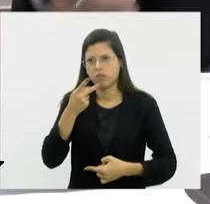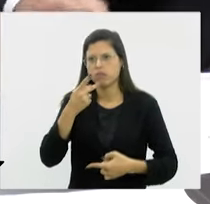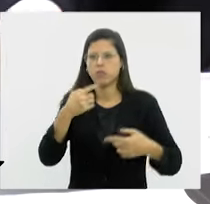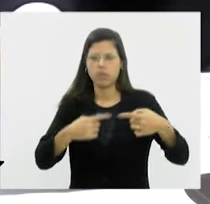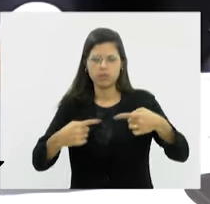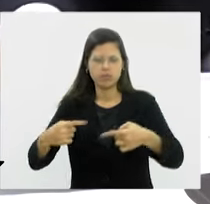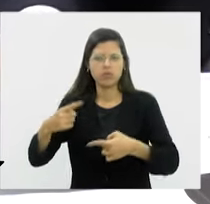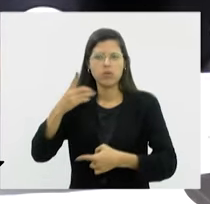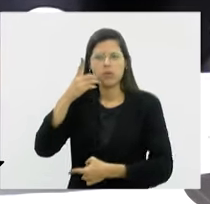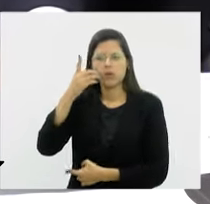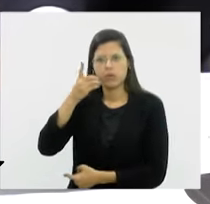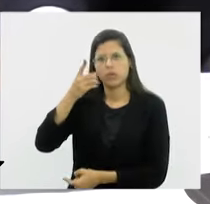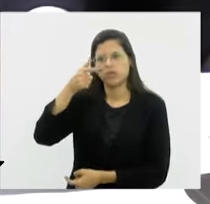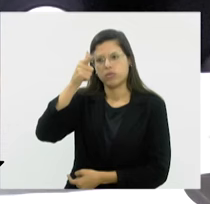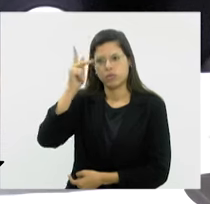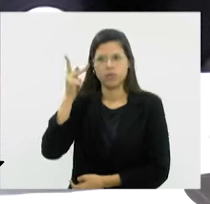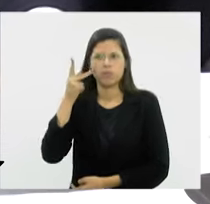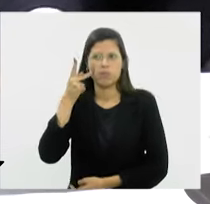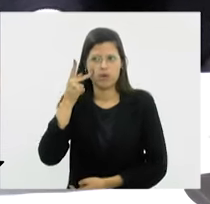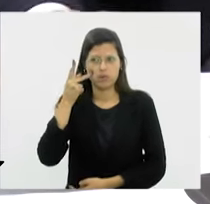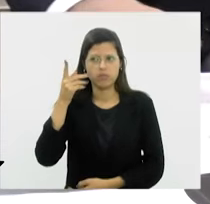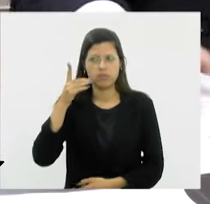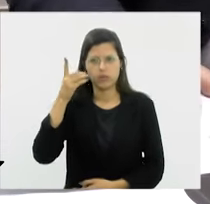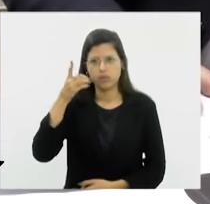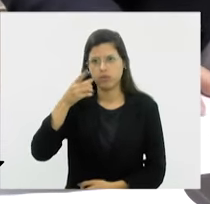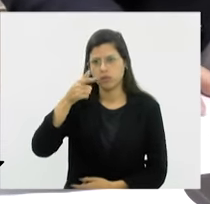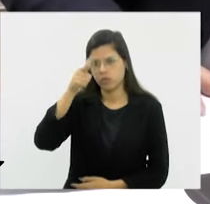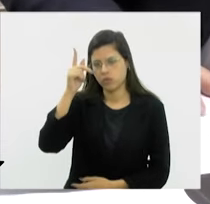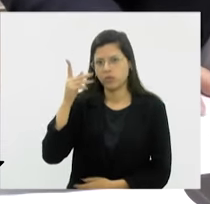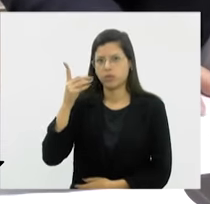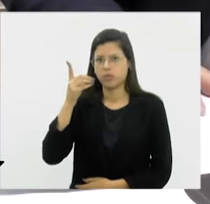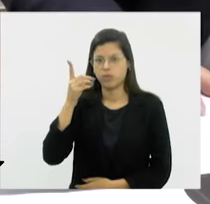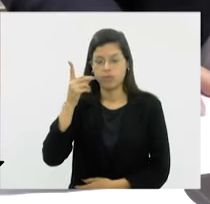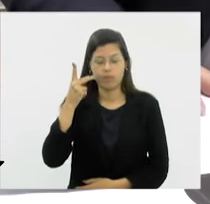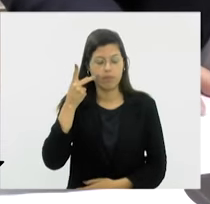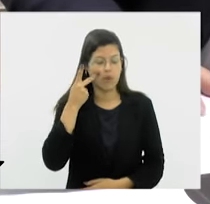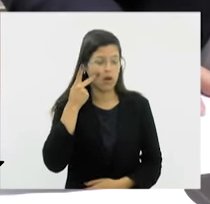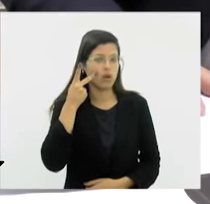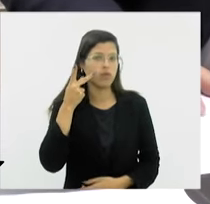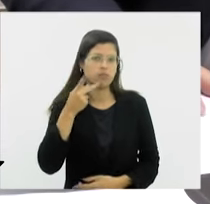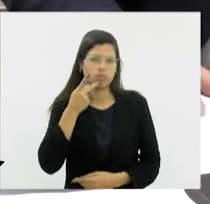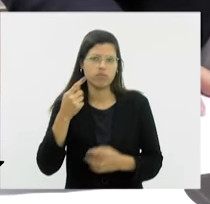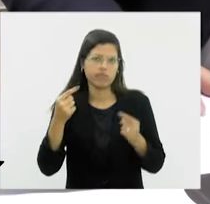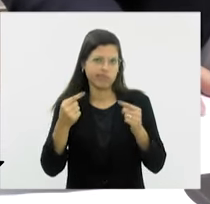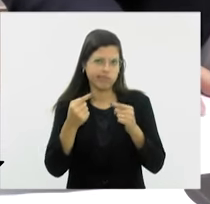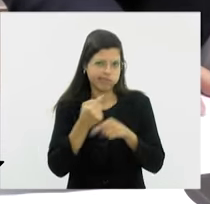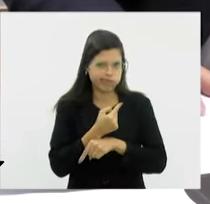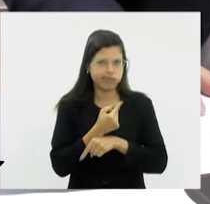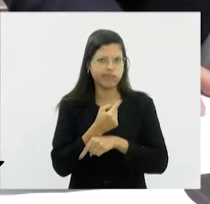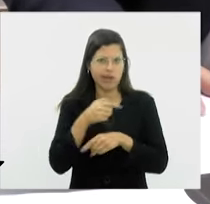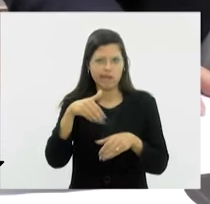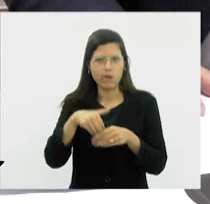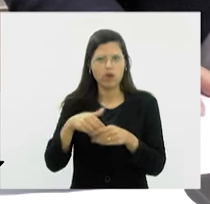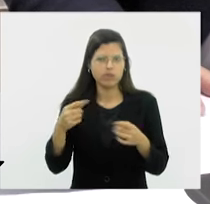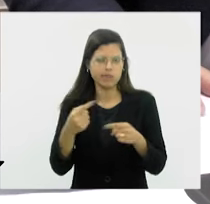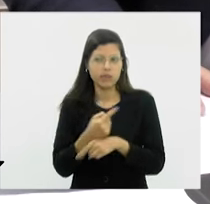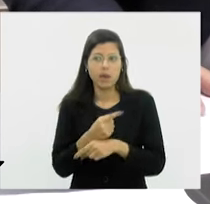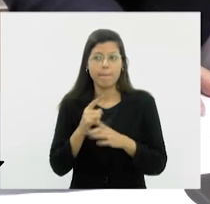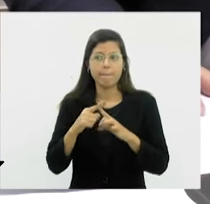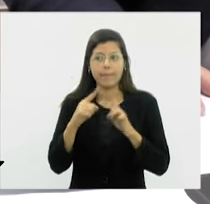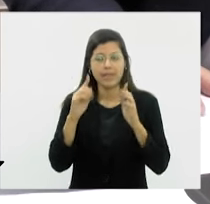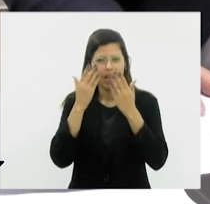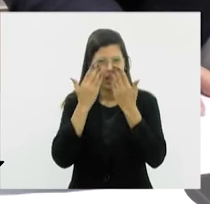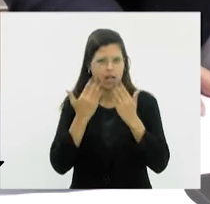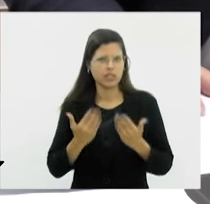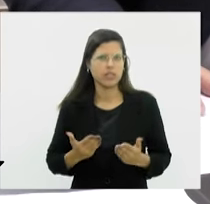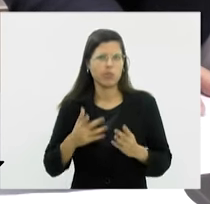do deputado Luiz Paulo. Então, o deputado Luiz Paulo apresentou esse voto divergente pela juridicidade, mas, analisando o projeto de lei,